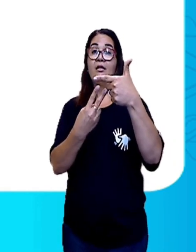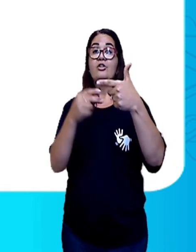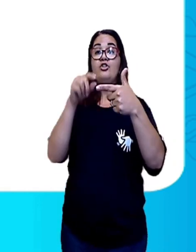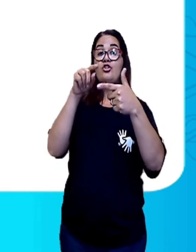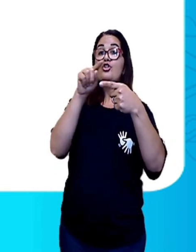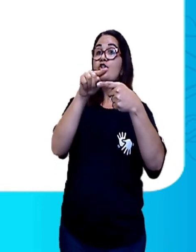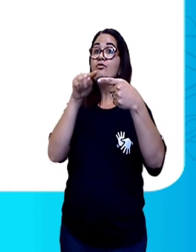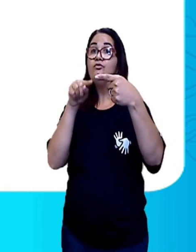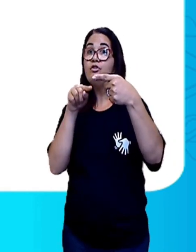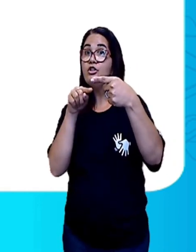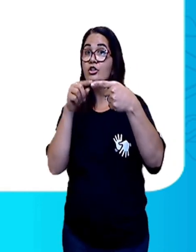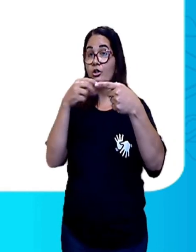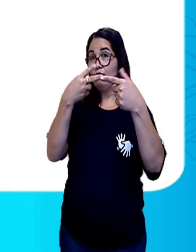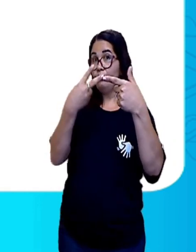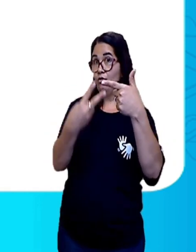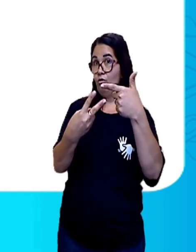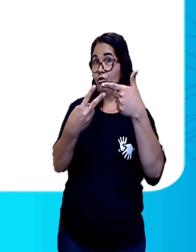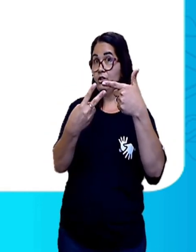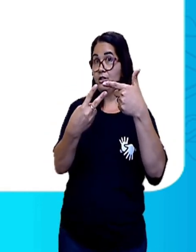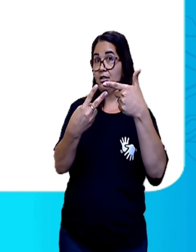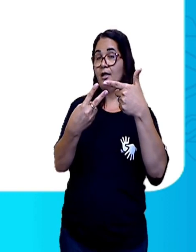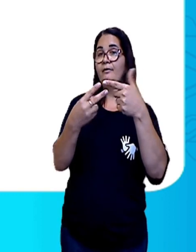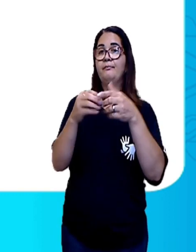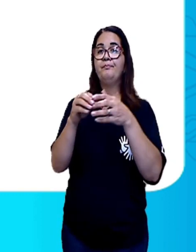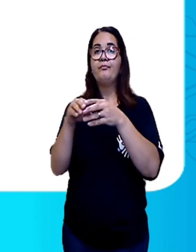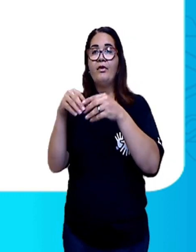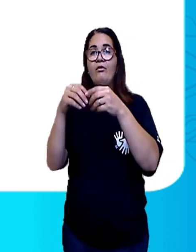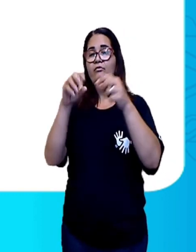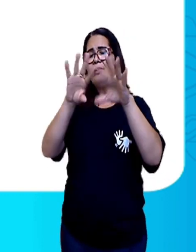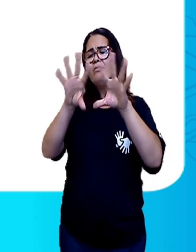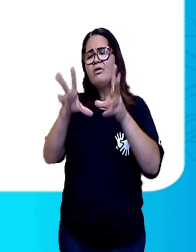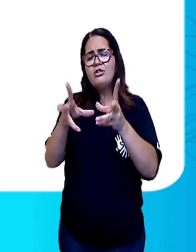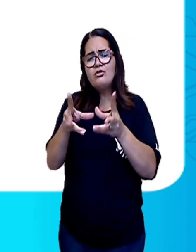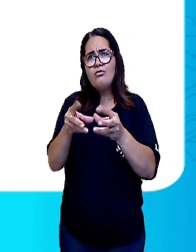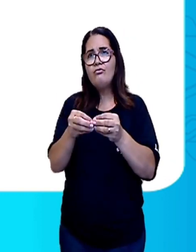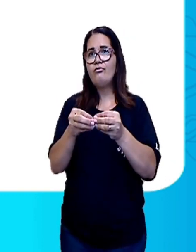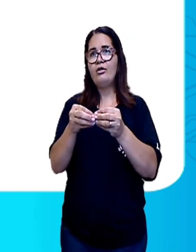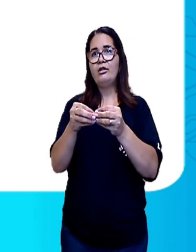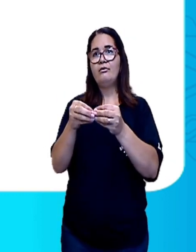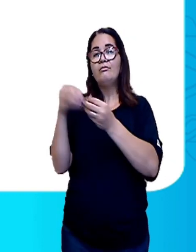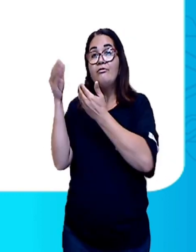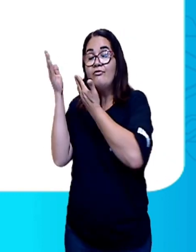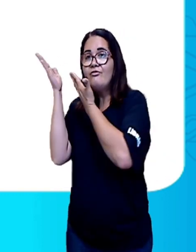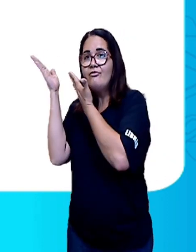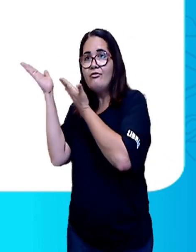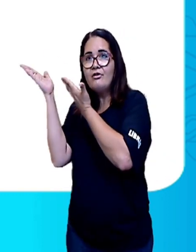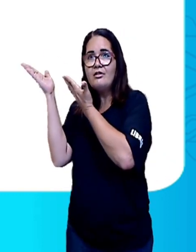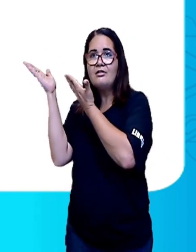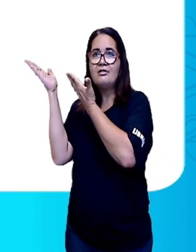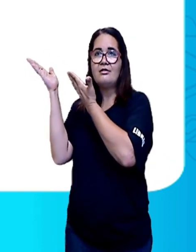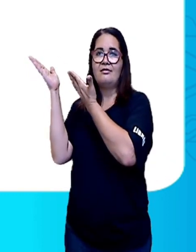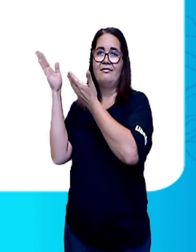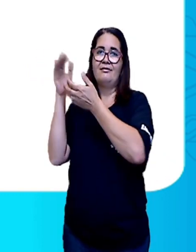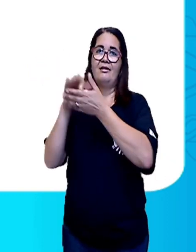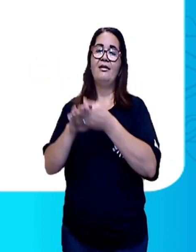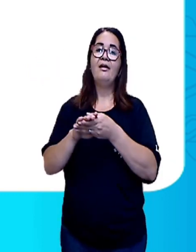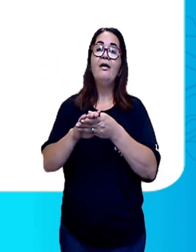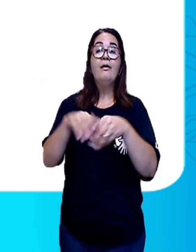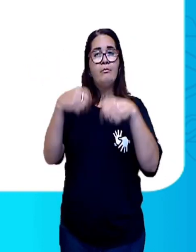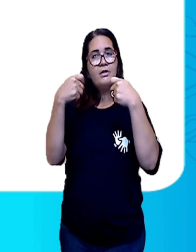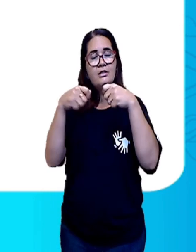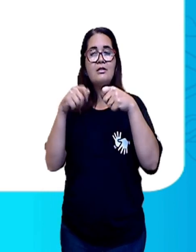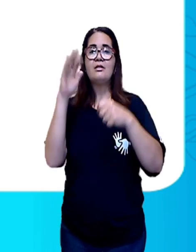15 menos 12, nós teremos 3. Vamos escorregar o zero, o primeiro zero.